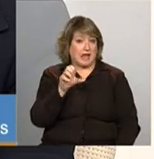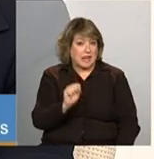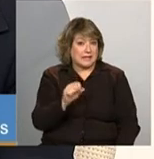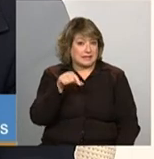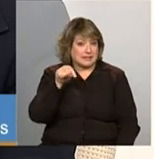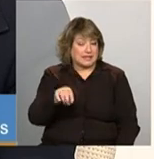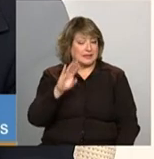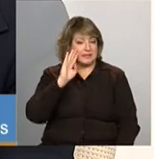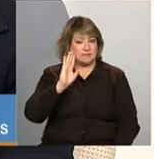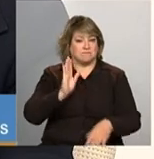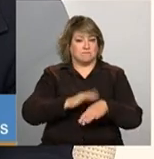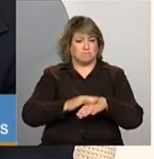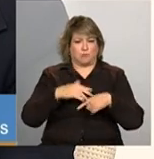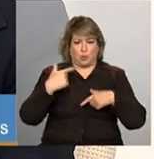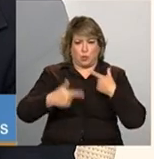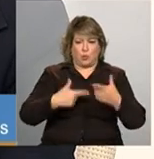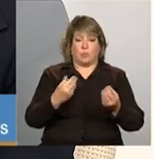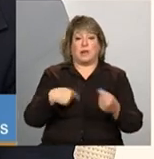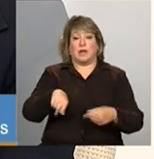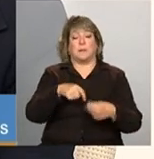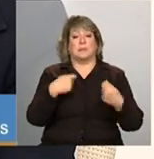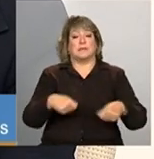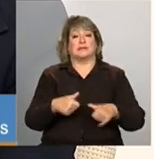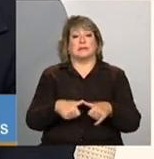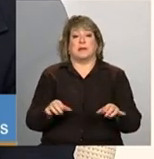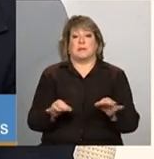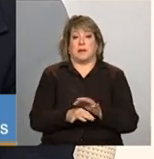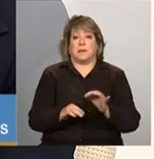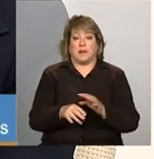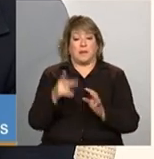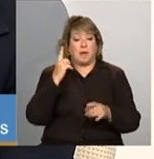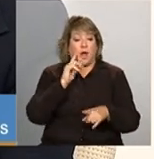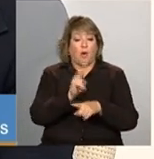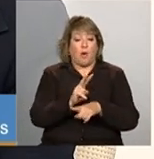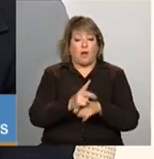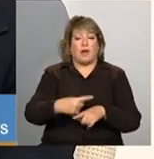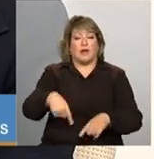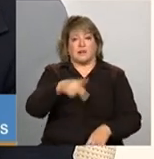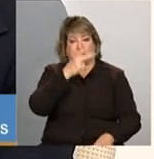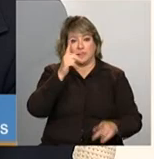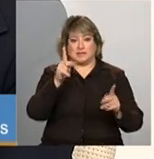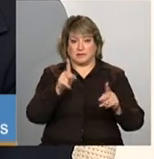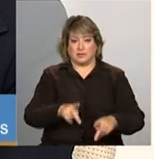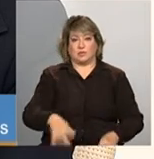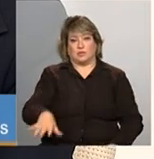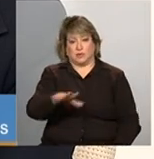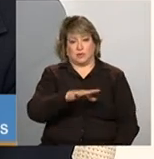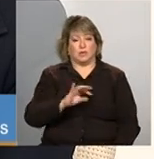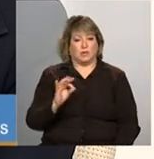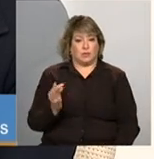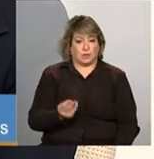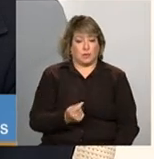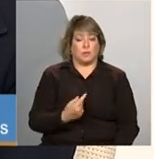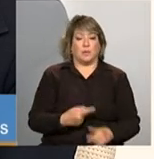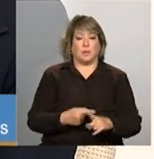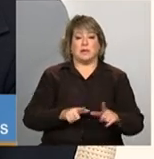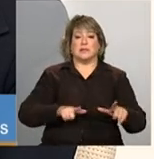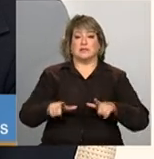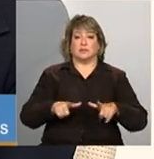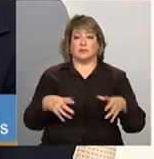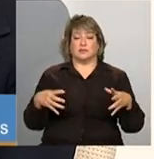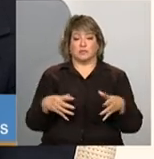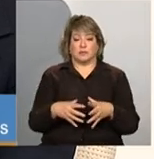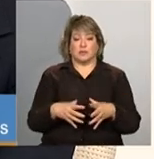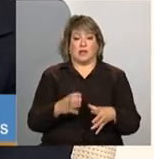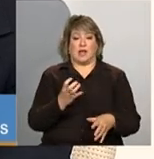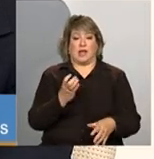CRAS devem estar preparados para acompanhar essas pessoas. Está dentro da missão dos CRAS,